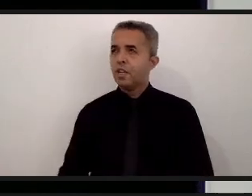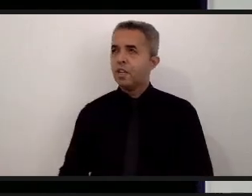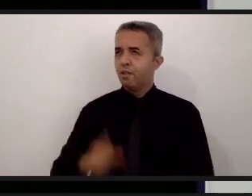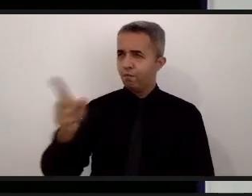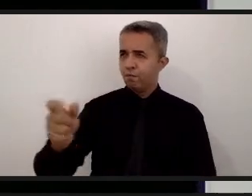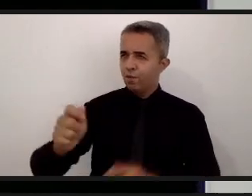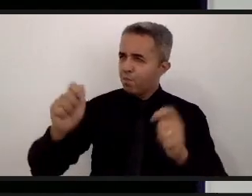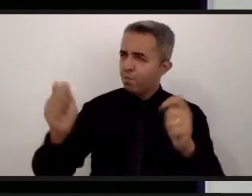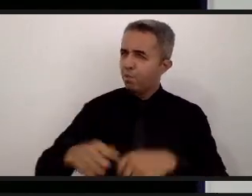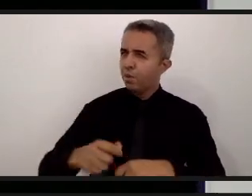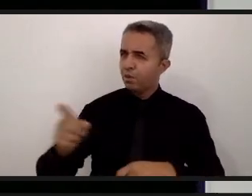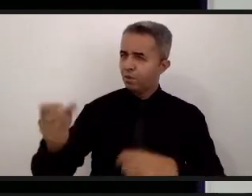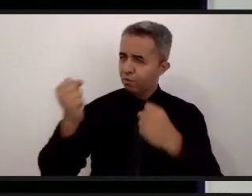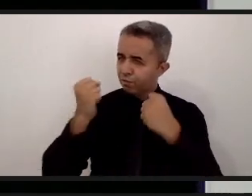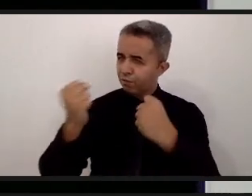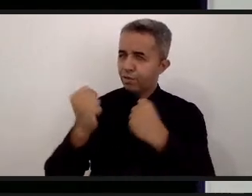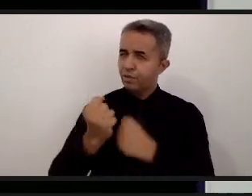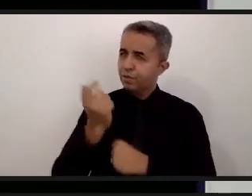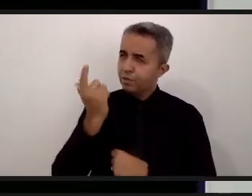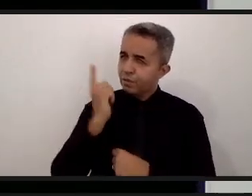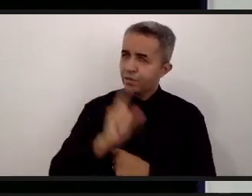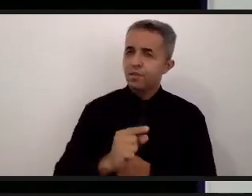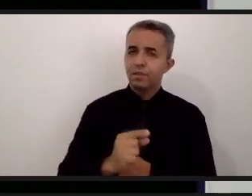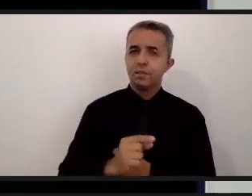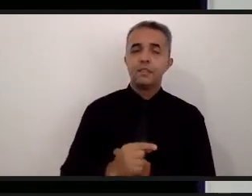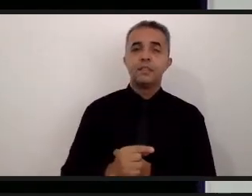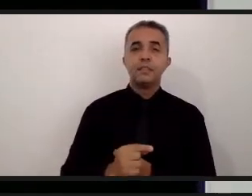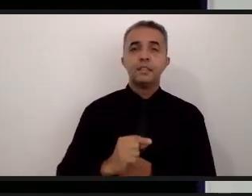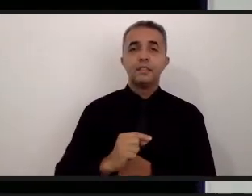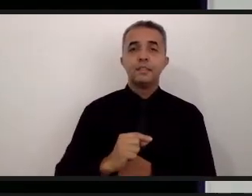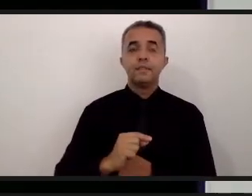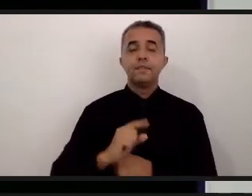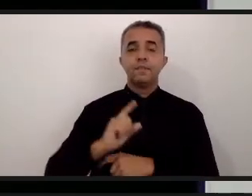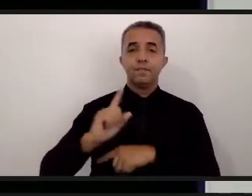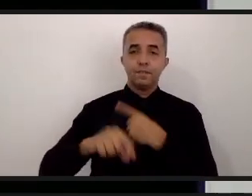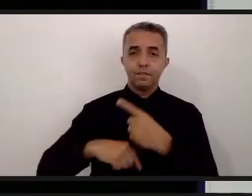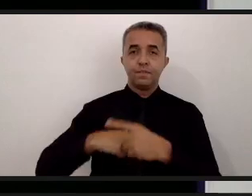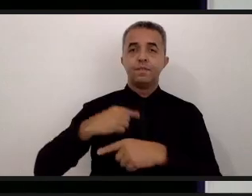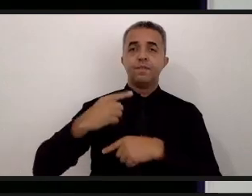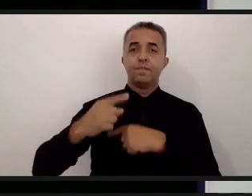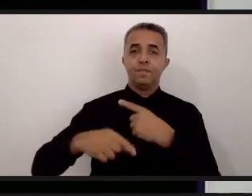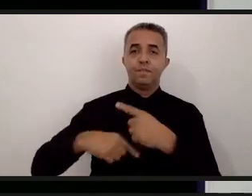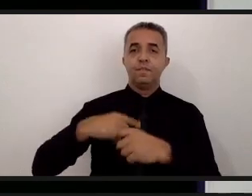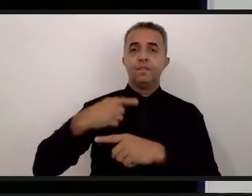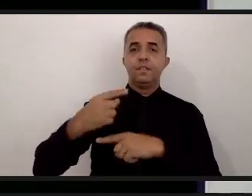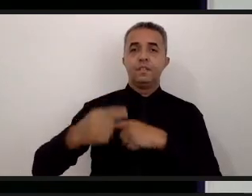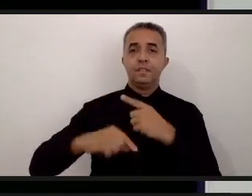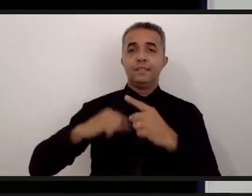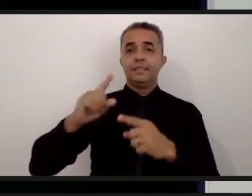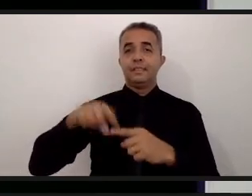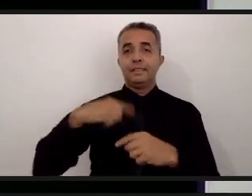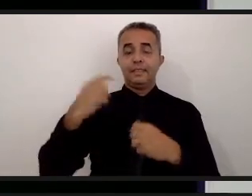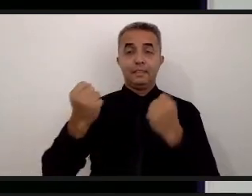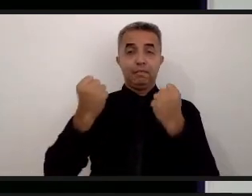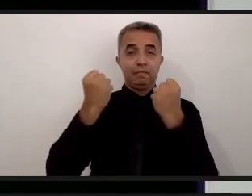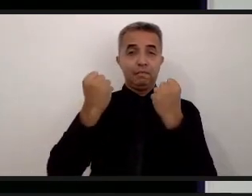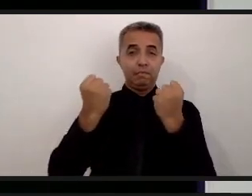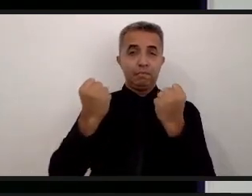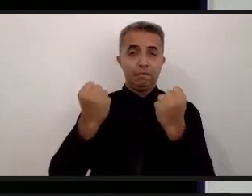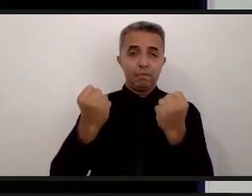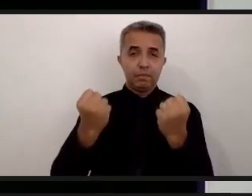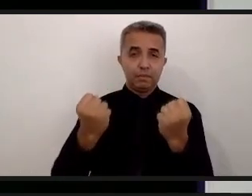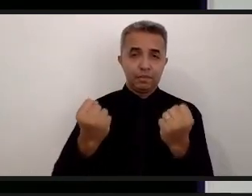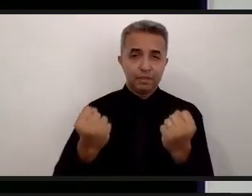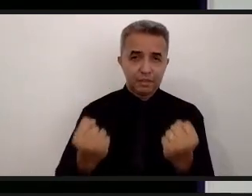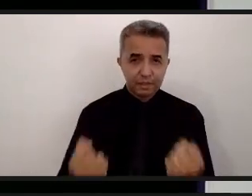é forte, você consegue. E aí foi colocando sobre os nossos ombros mais responsabilidade,